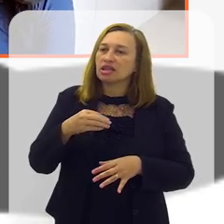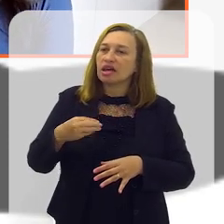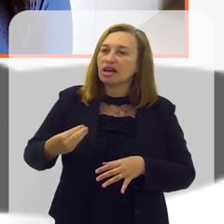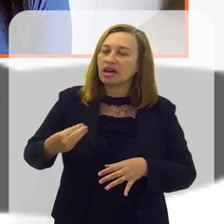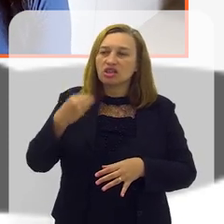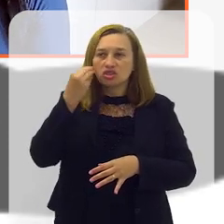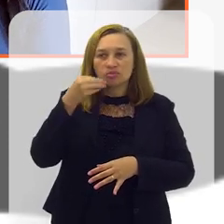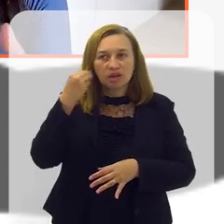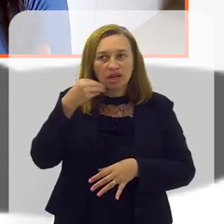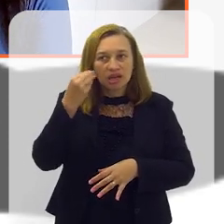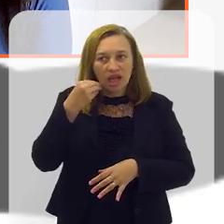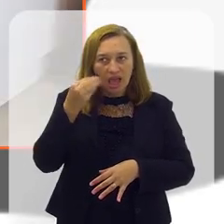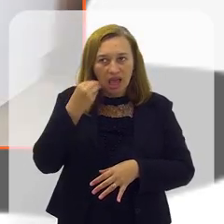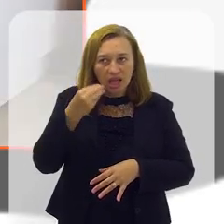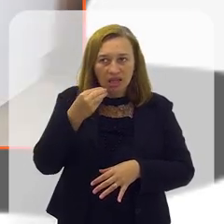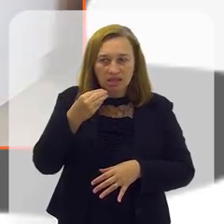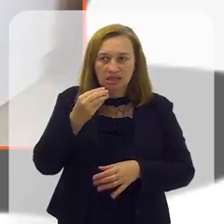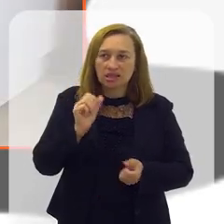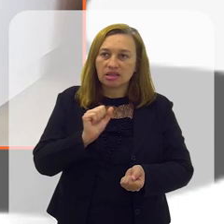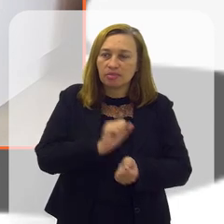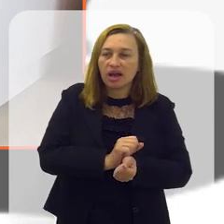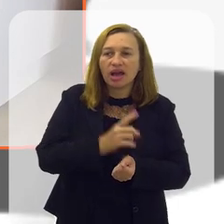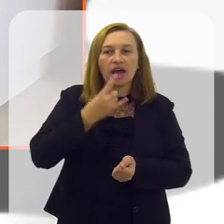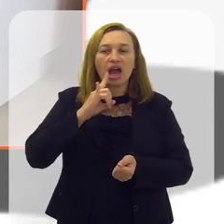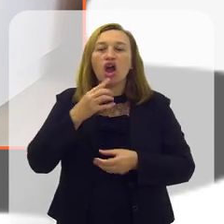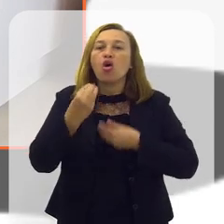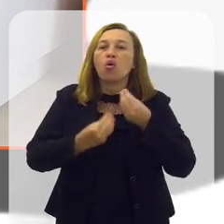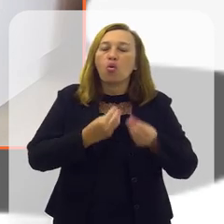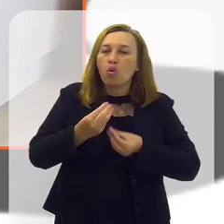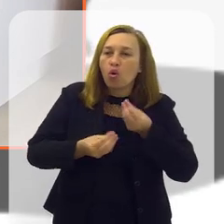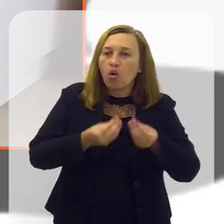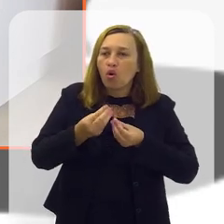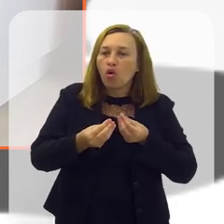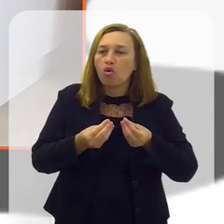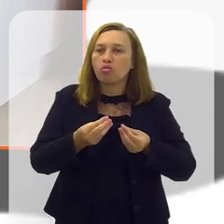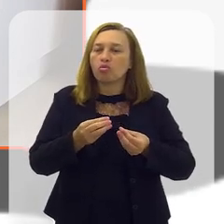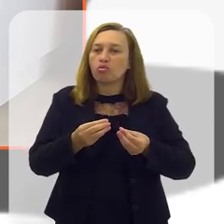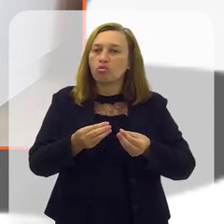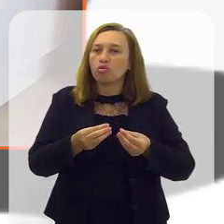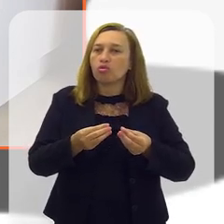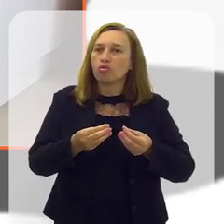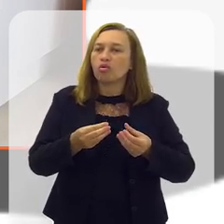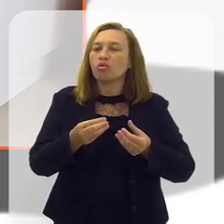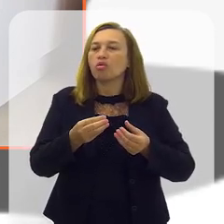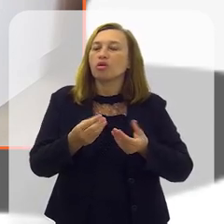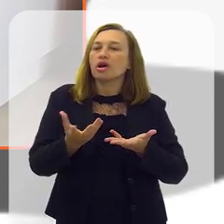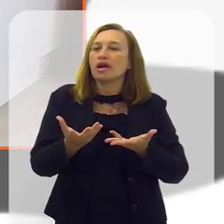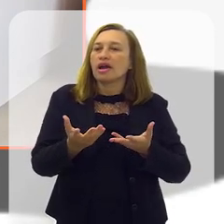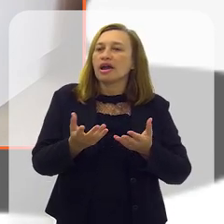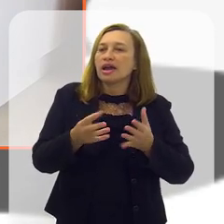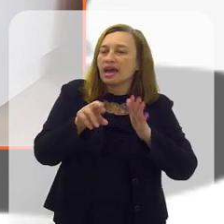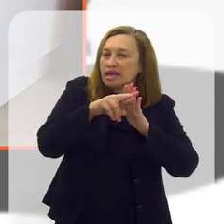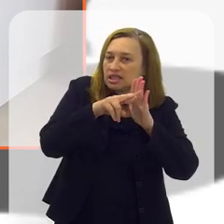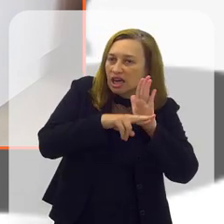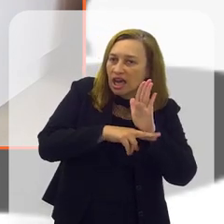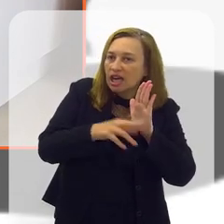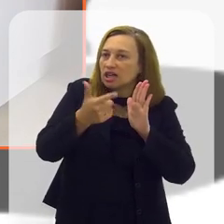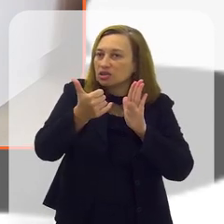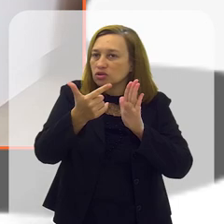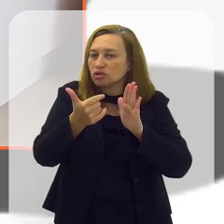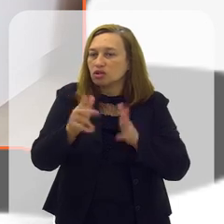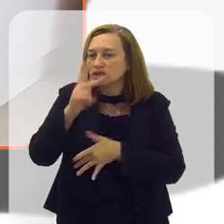funciona esse programa, sobre como praticar esses 12 passos. E essa pessoa, ela vai tendo